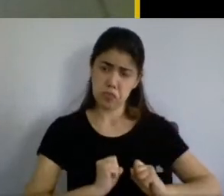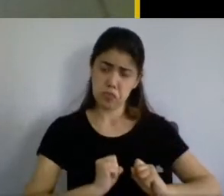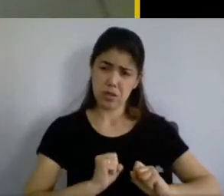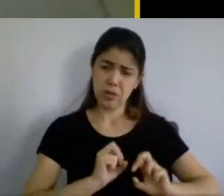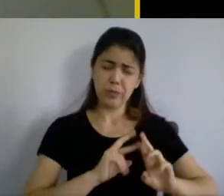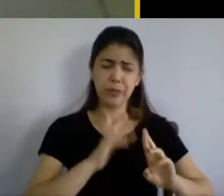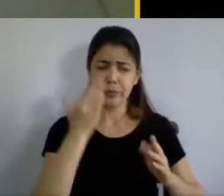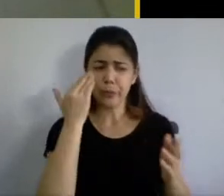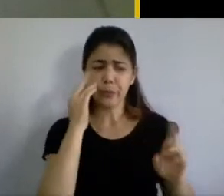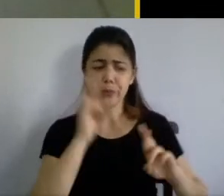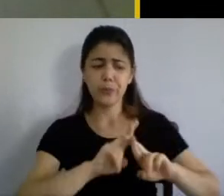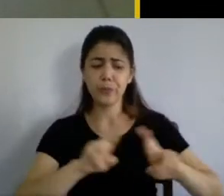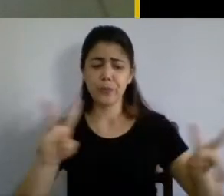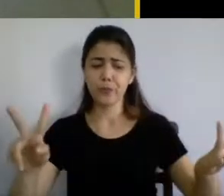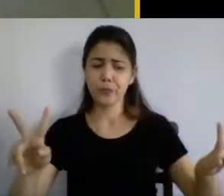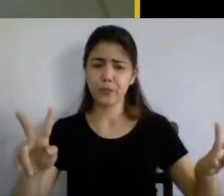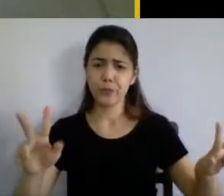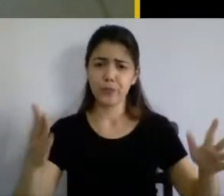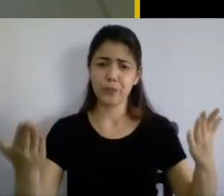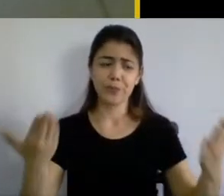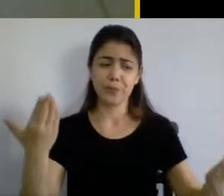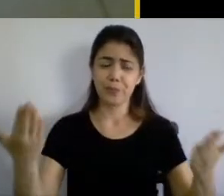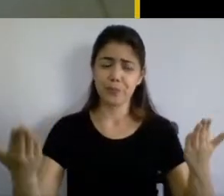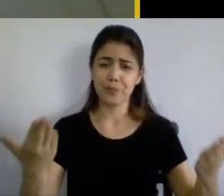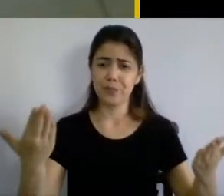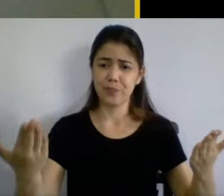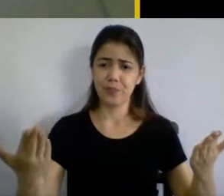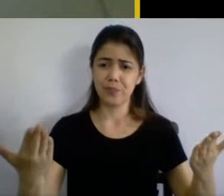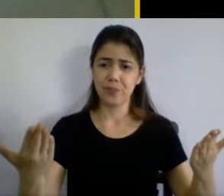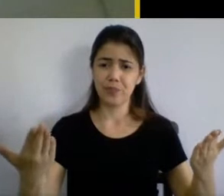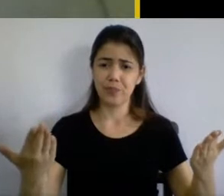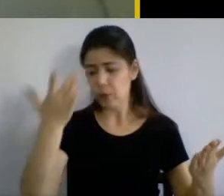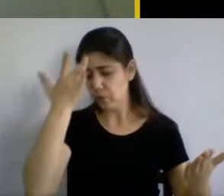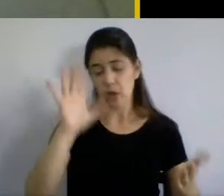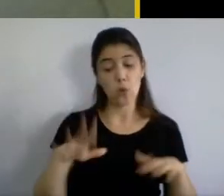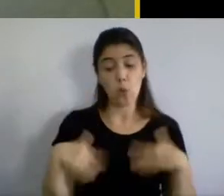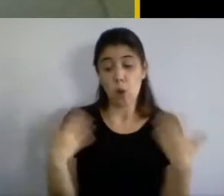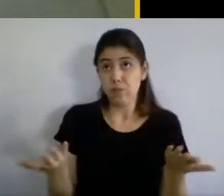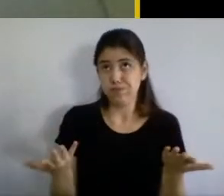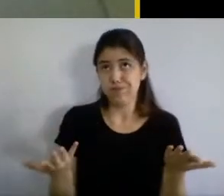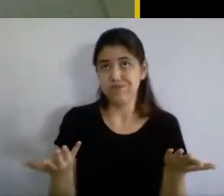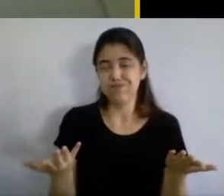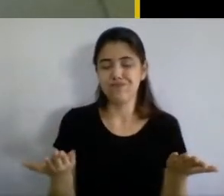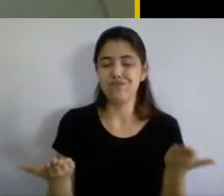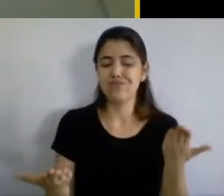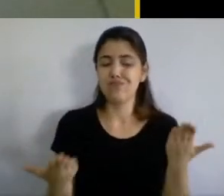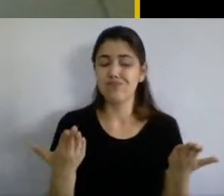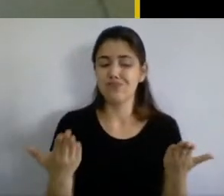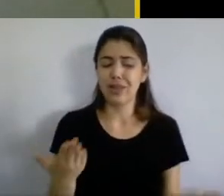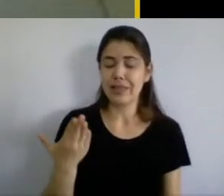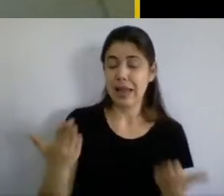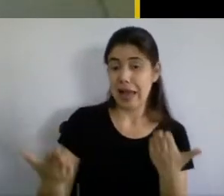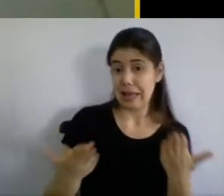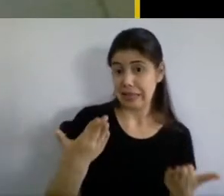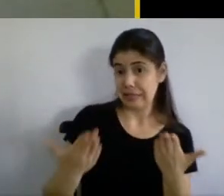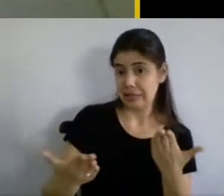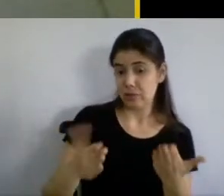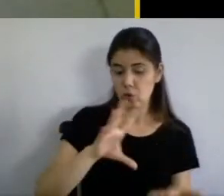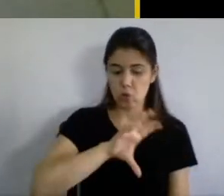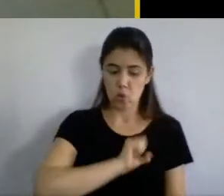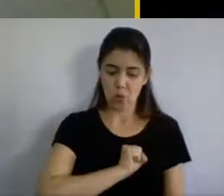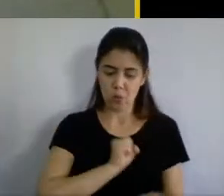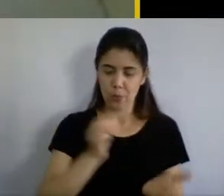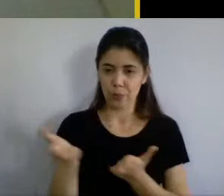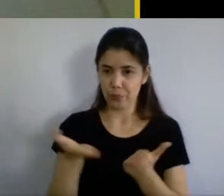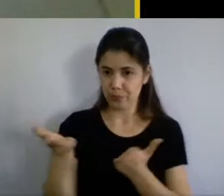numa análise, eu não sei qual, de qual distinção, essa distinção numa análise atual sobre um romance? Em São Bernardo,